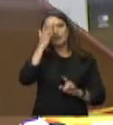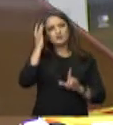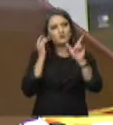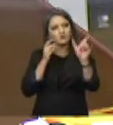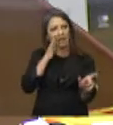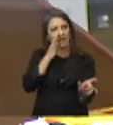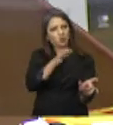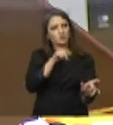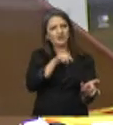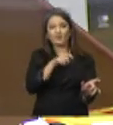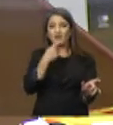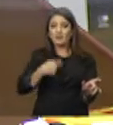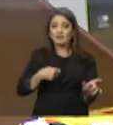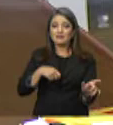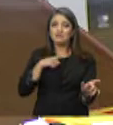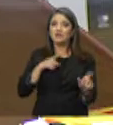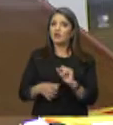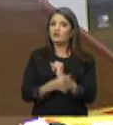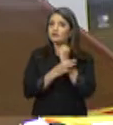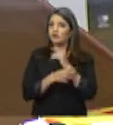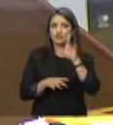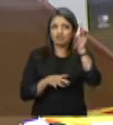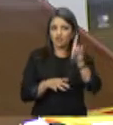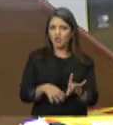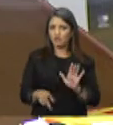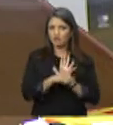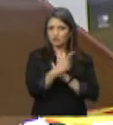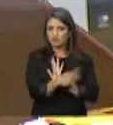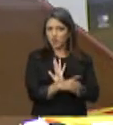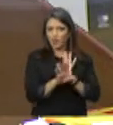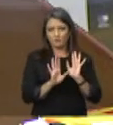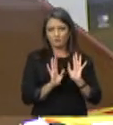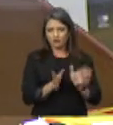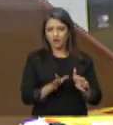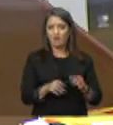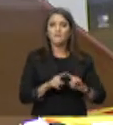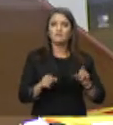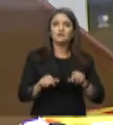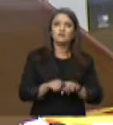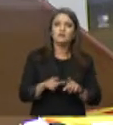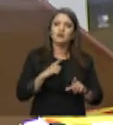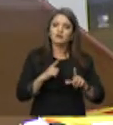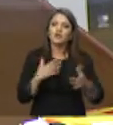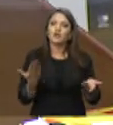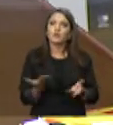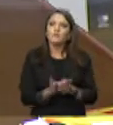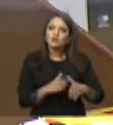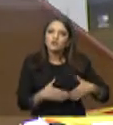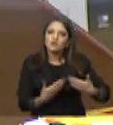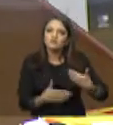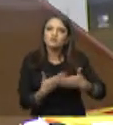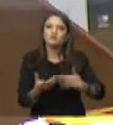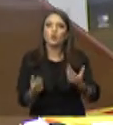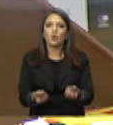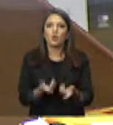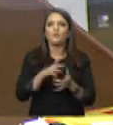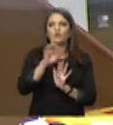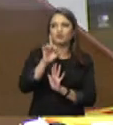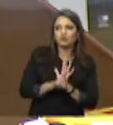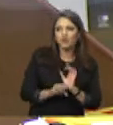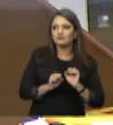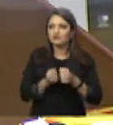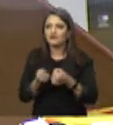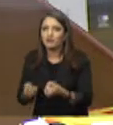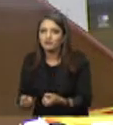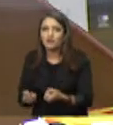acusados precisa ser assegurado o mínimo de direitos e garantias para além dos princípios do devido processo legal do contraditório e da ampla